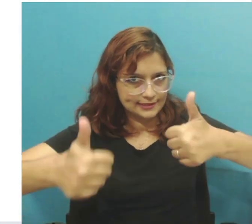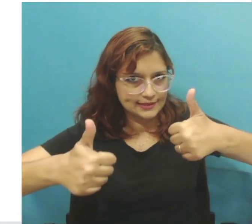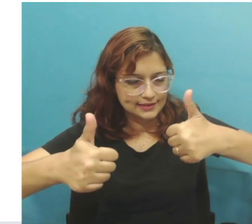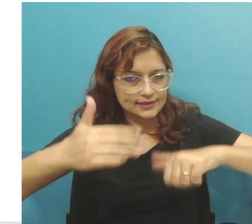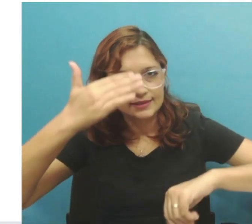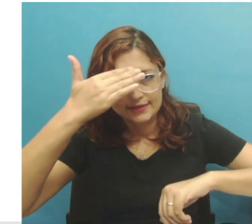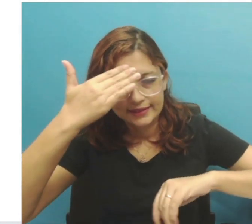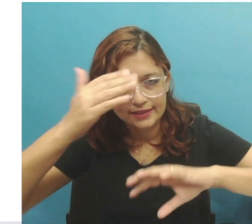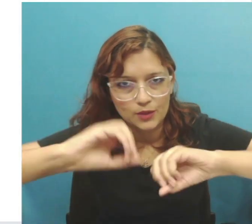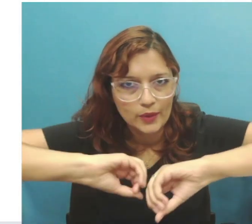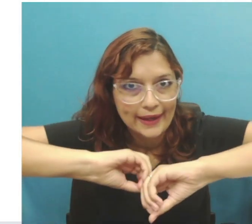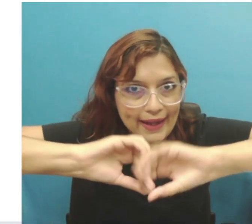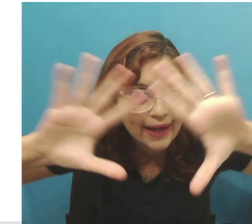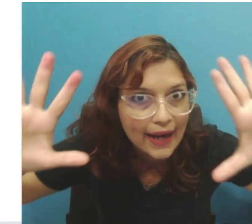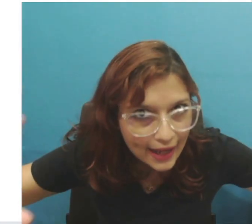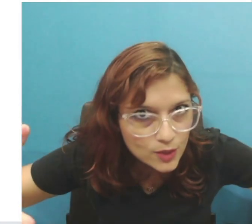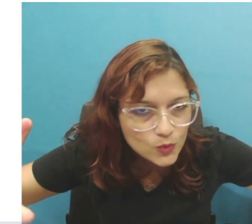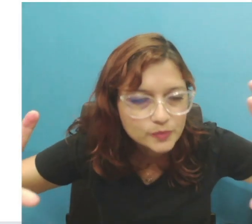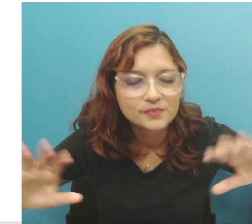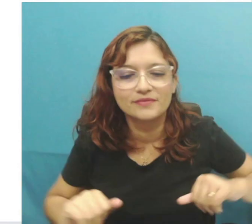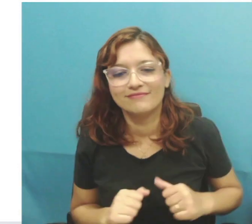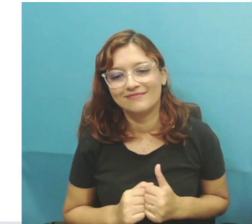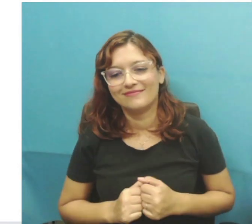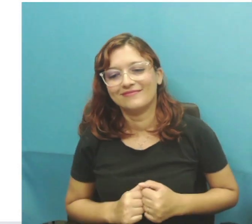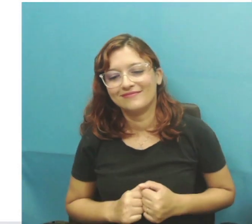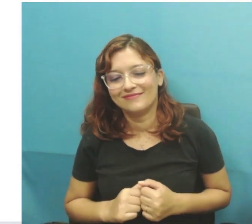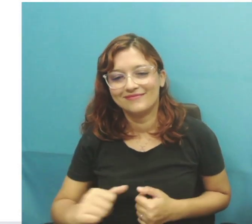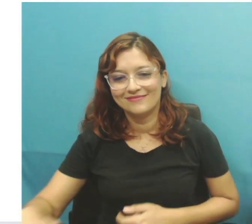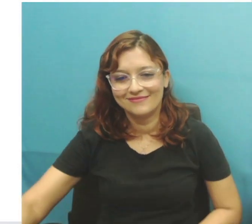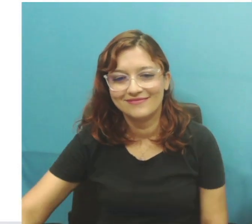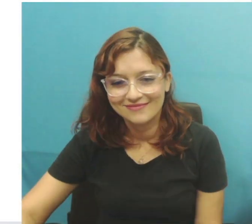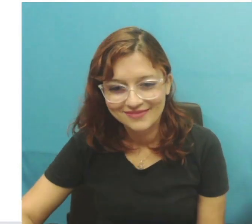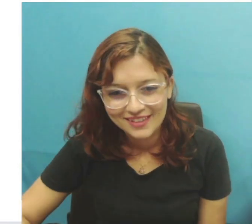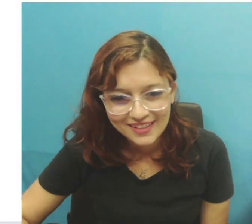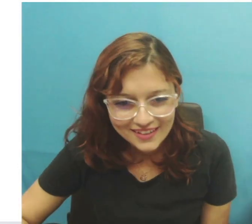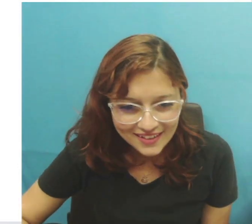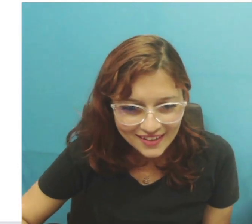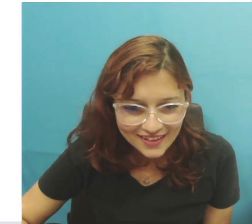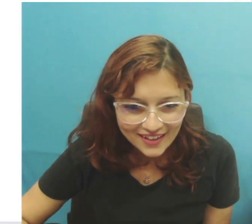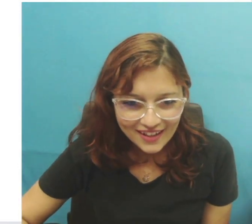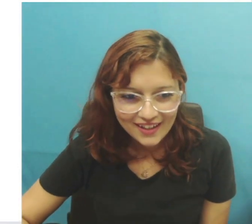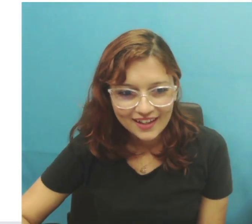Assim fica mais natural, certo? Entendeu? Bem claro?